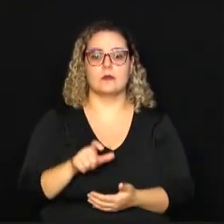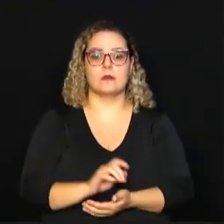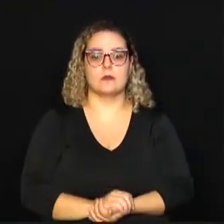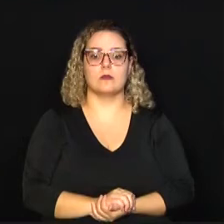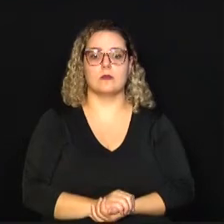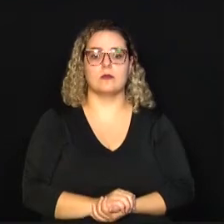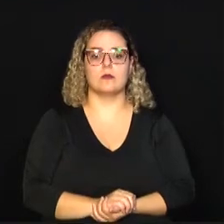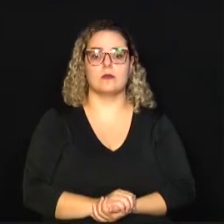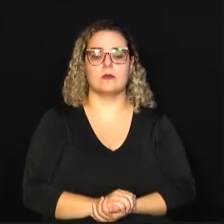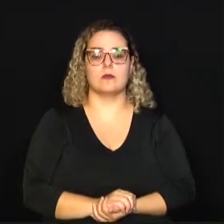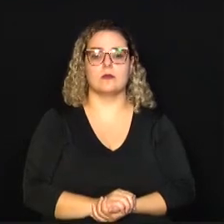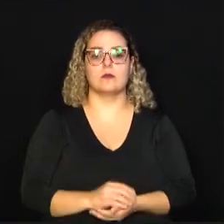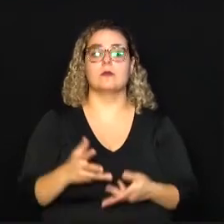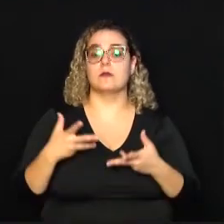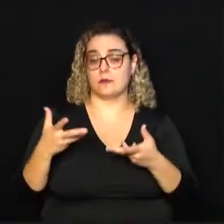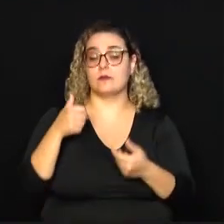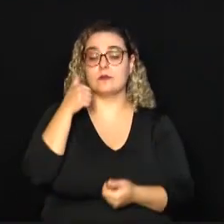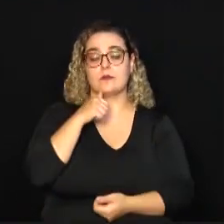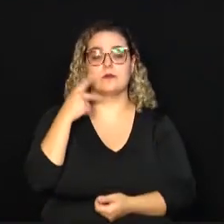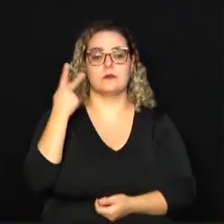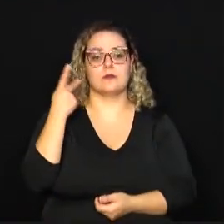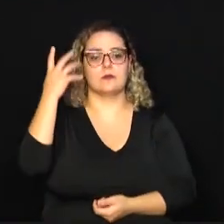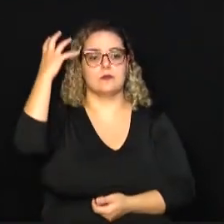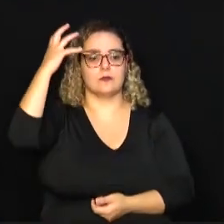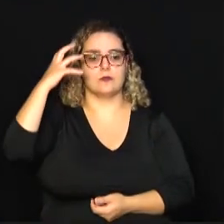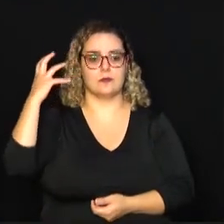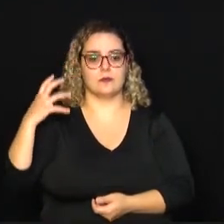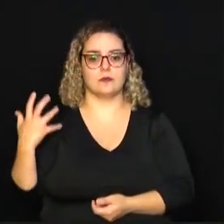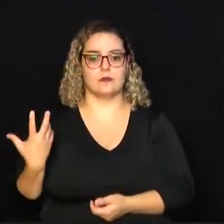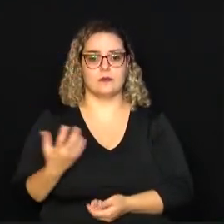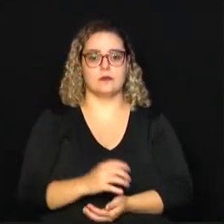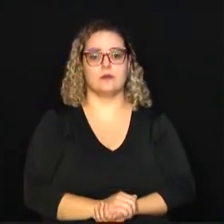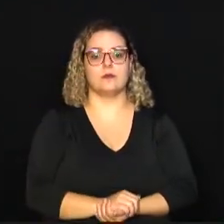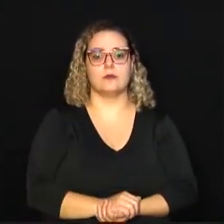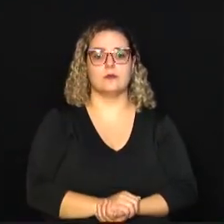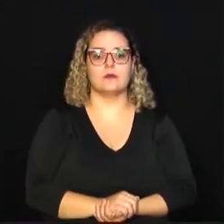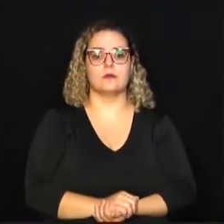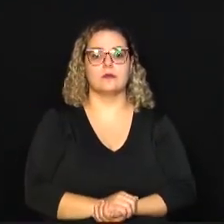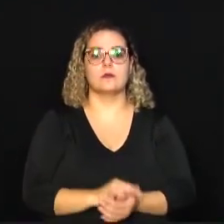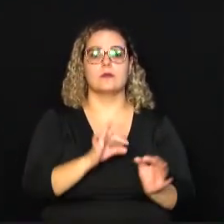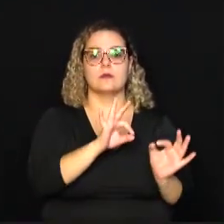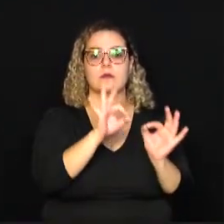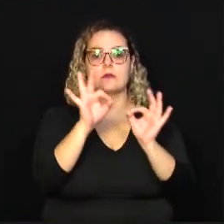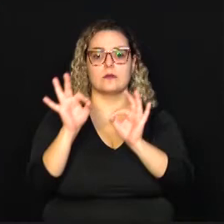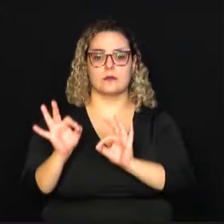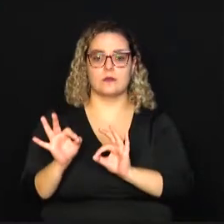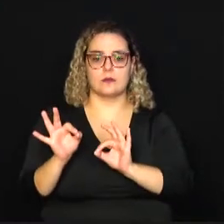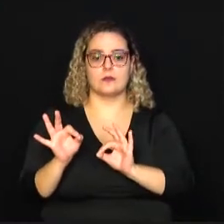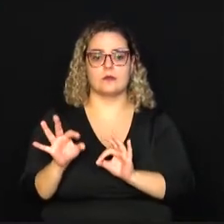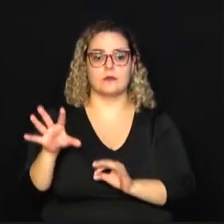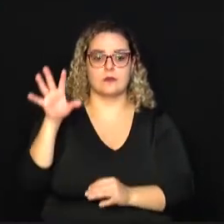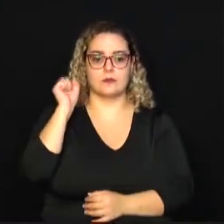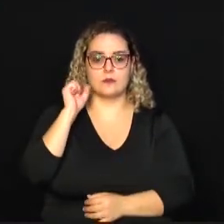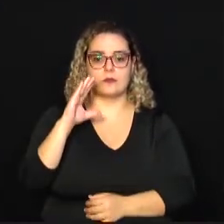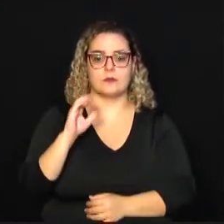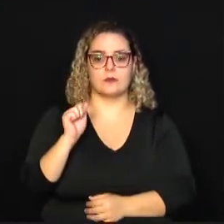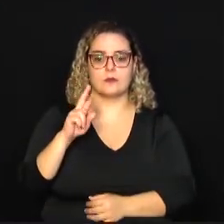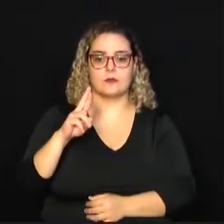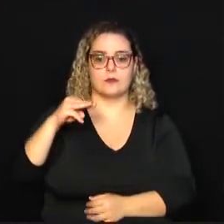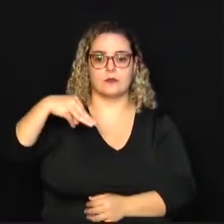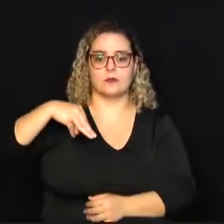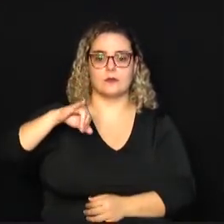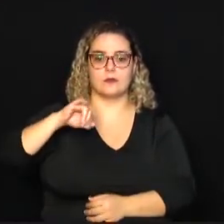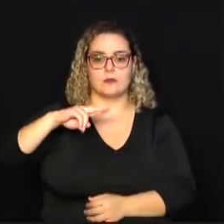Guida? E ao Jair por ter acompanhado aqui, vereador. Que bom que você pôde acompanhar. E agora vamos ouvir a Carminha, então. Tá, ô